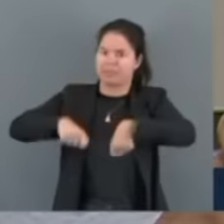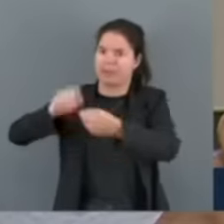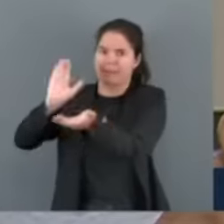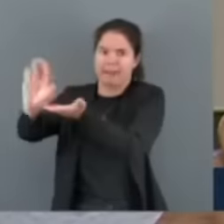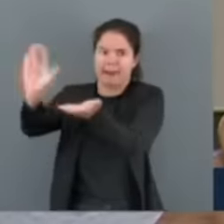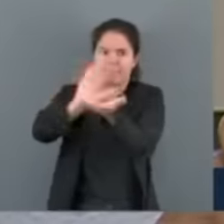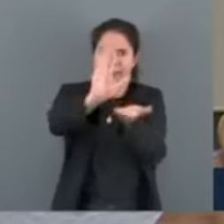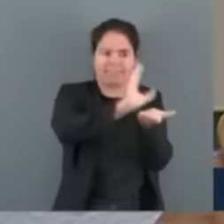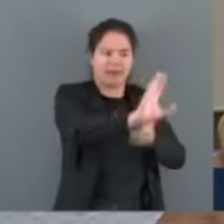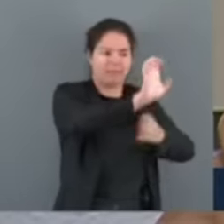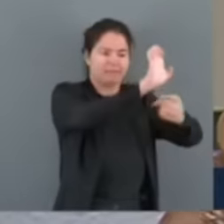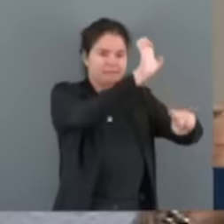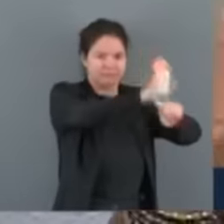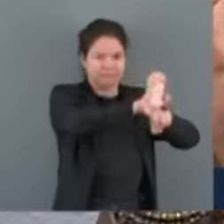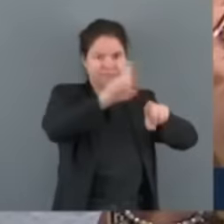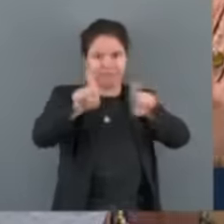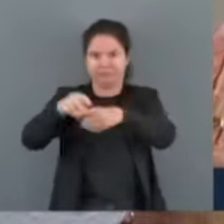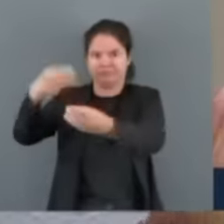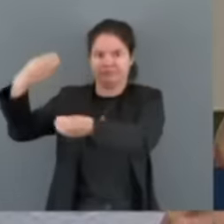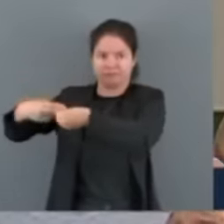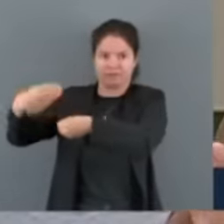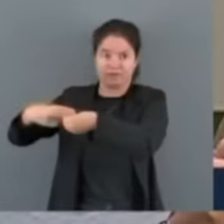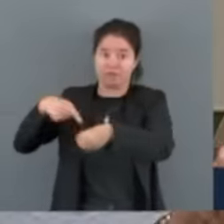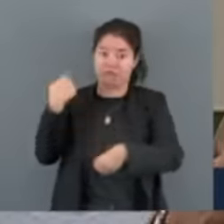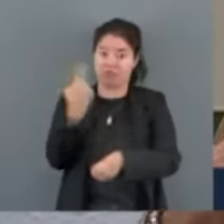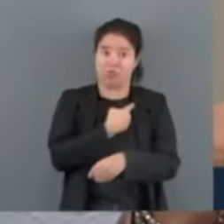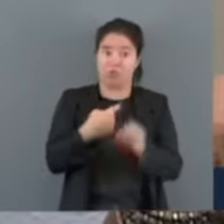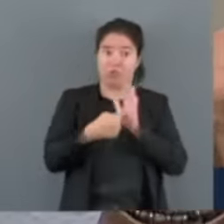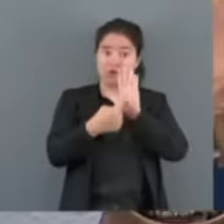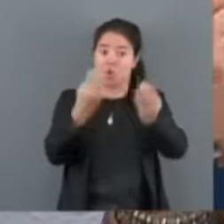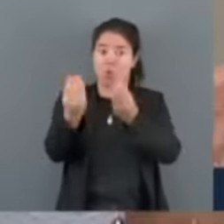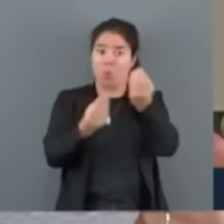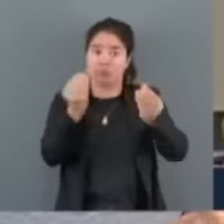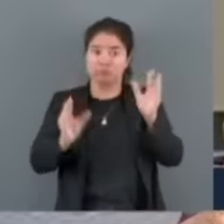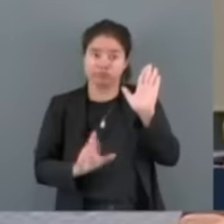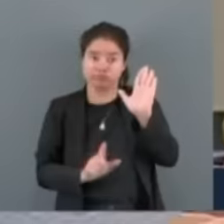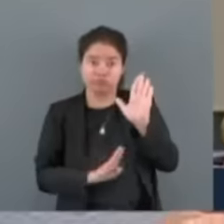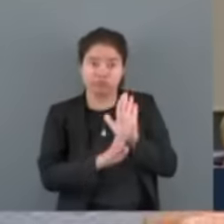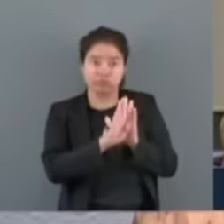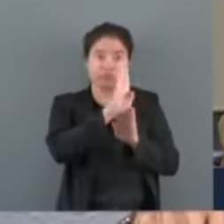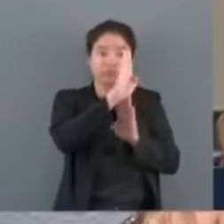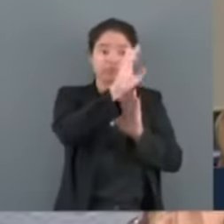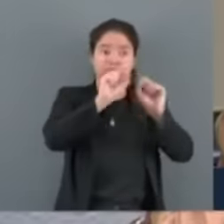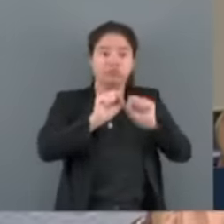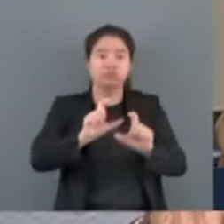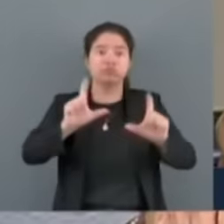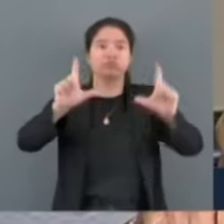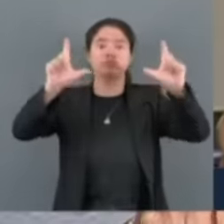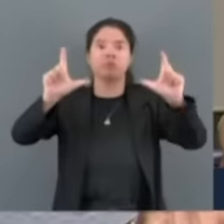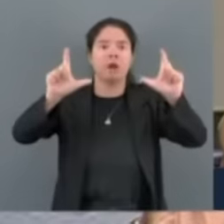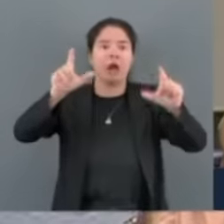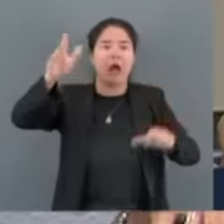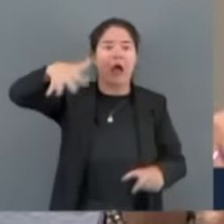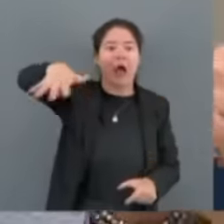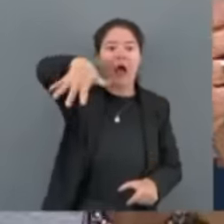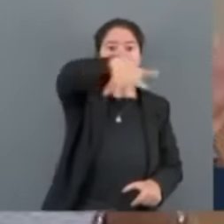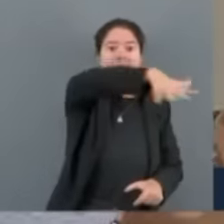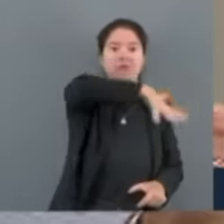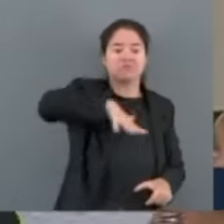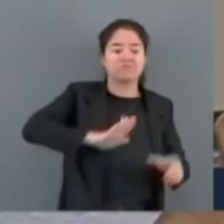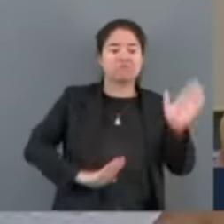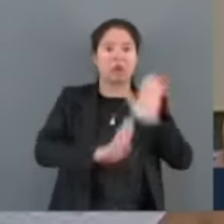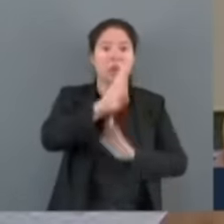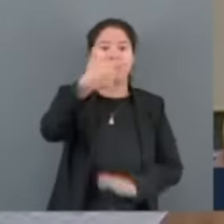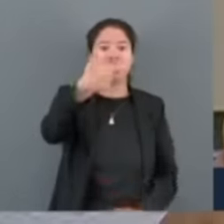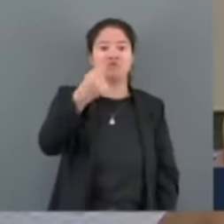e municípios. Nós mostramos o quanto aumentou, né, em todas as áreas, né, um aumento de